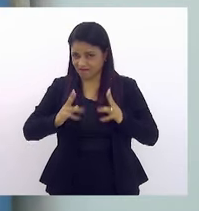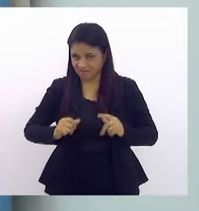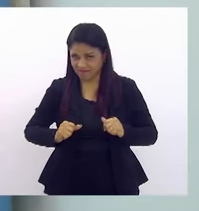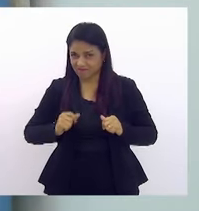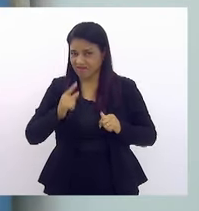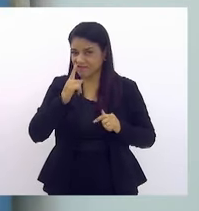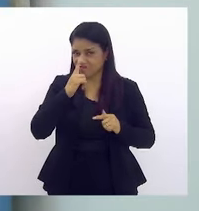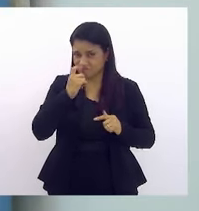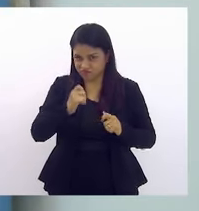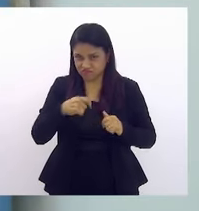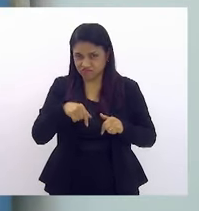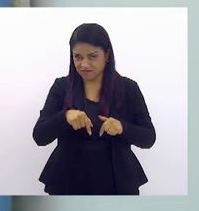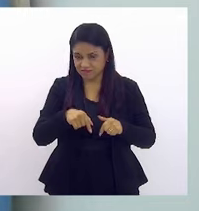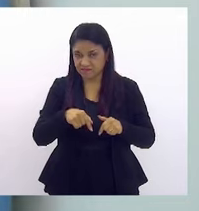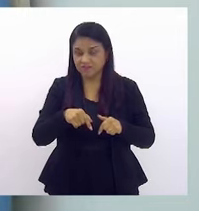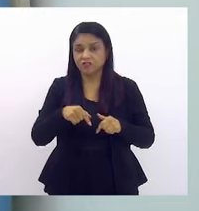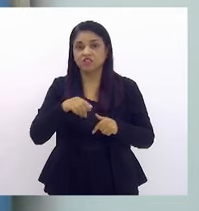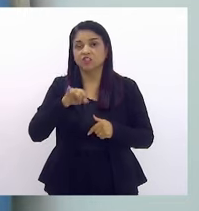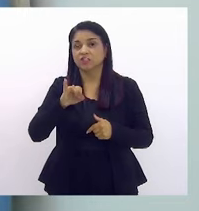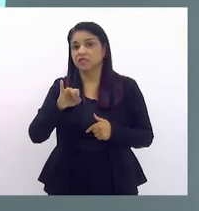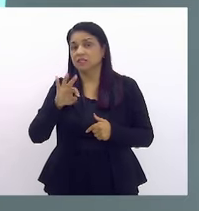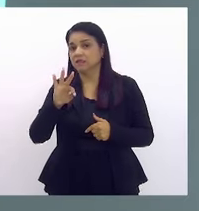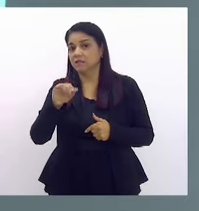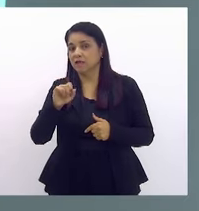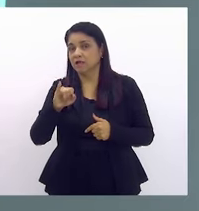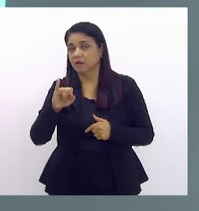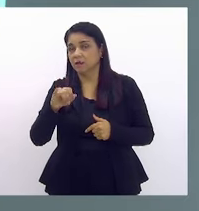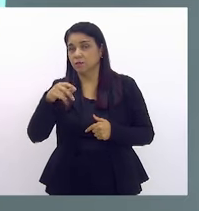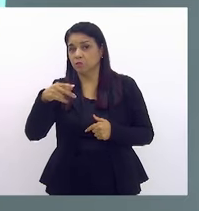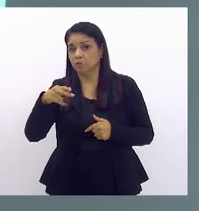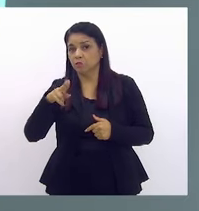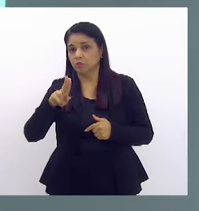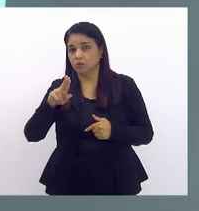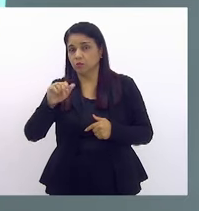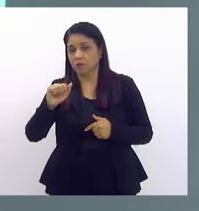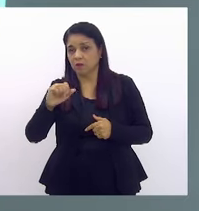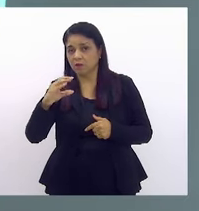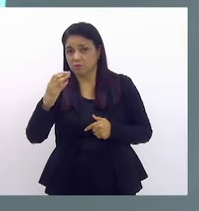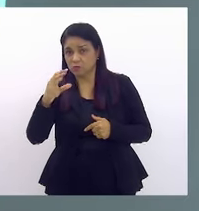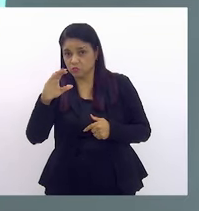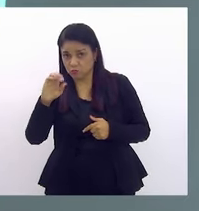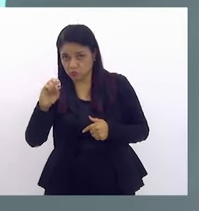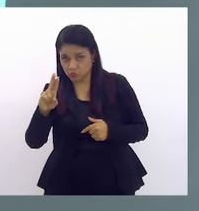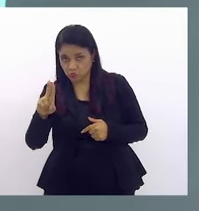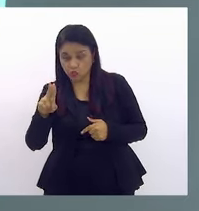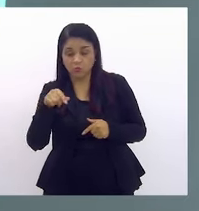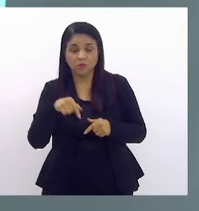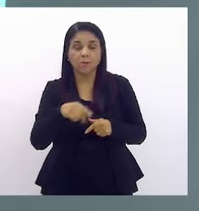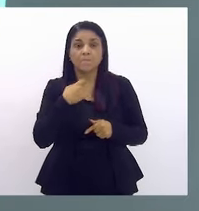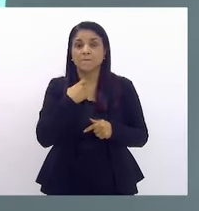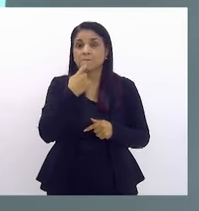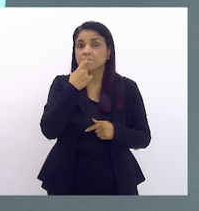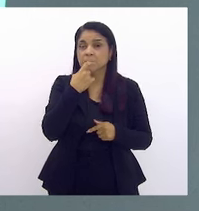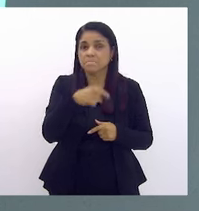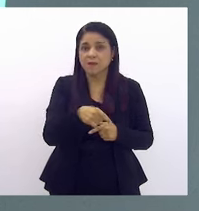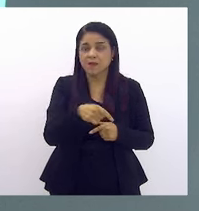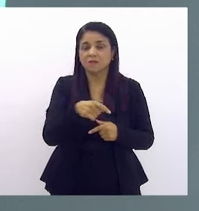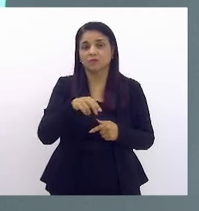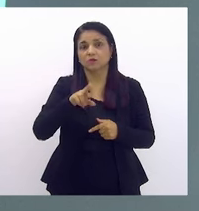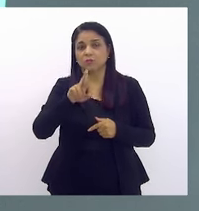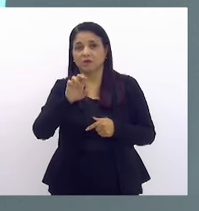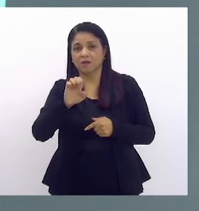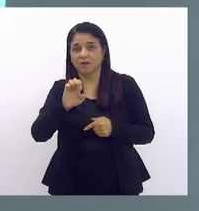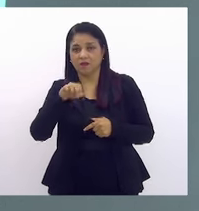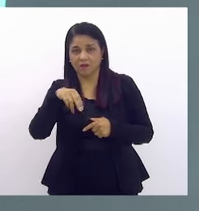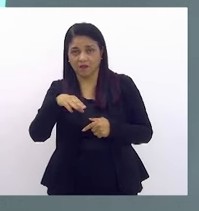Itaipuaçu é lançado no canal da costa, uma parte lá perto do Recanto, e o resto vem parar aqui na Brava,